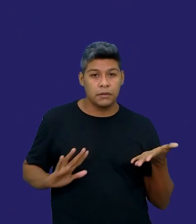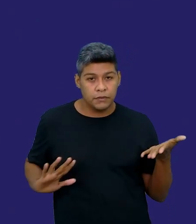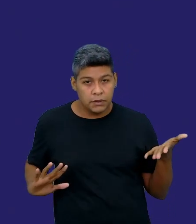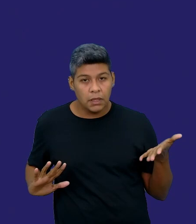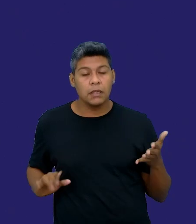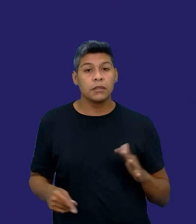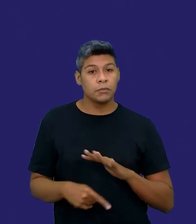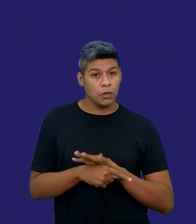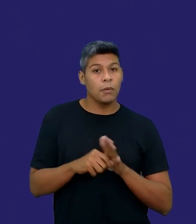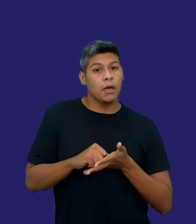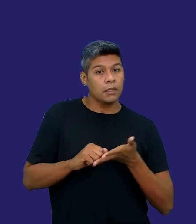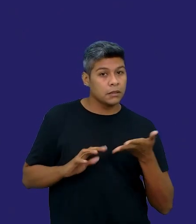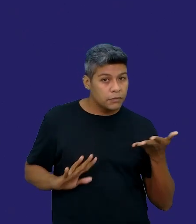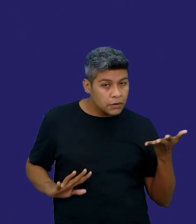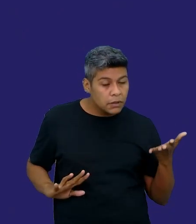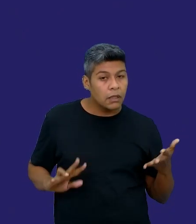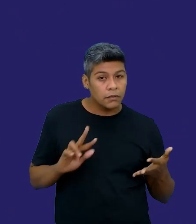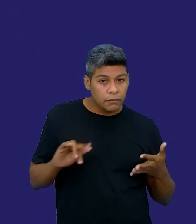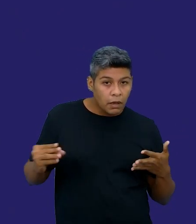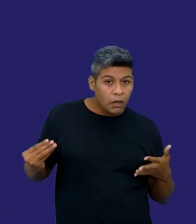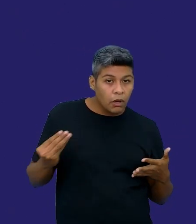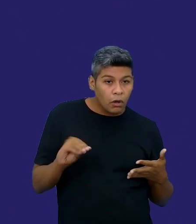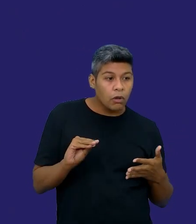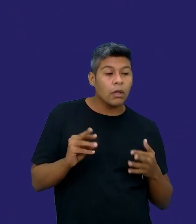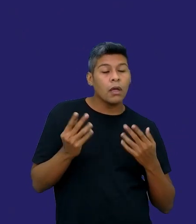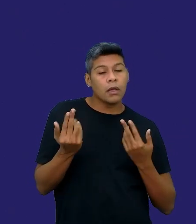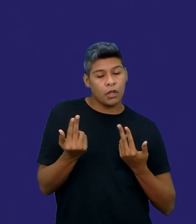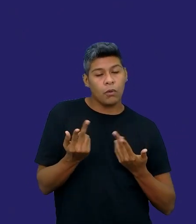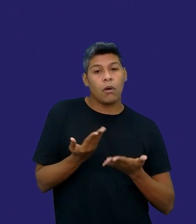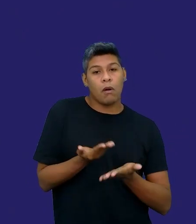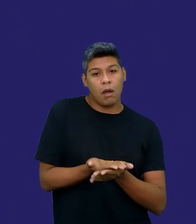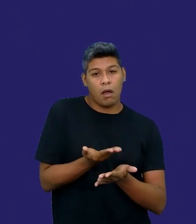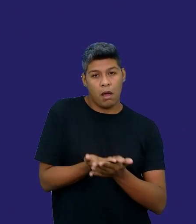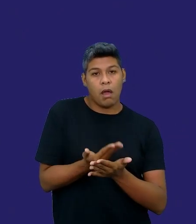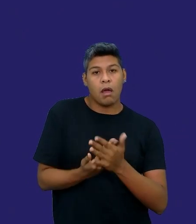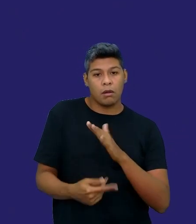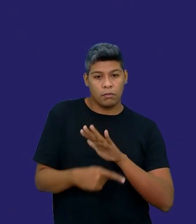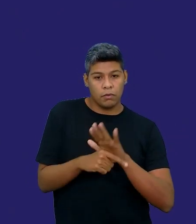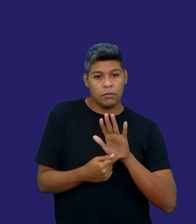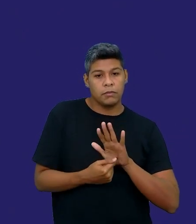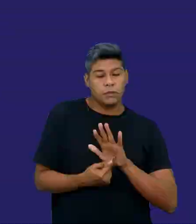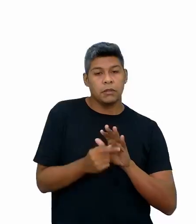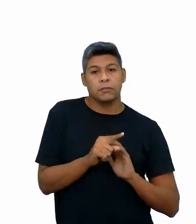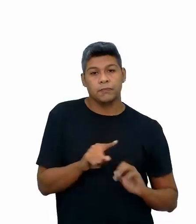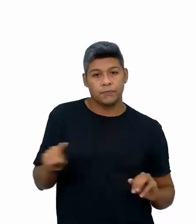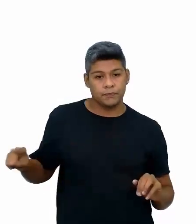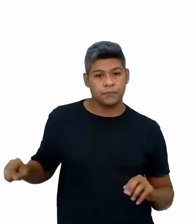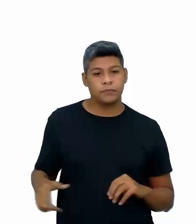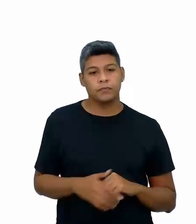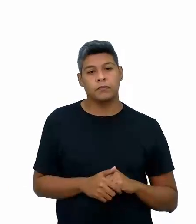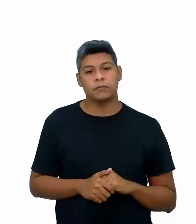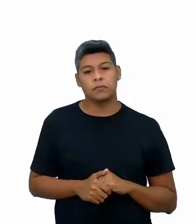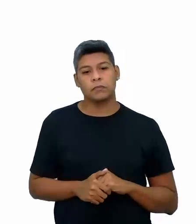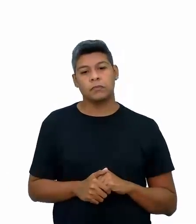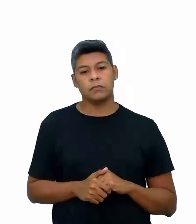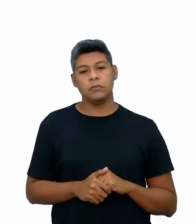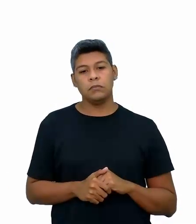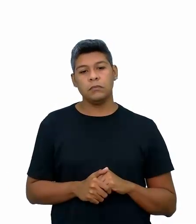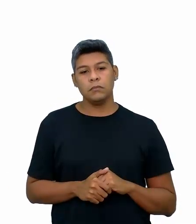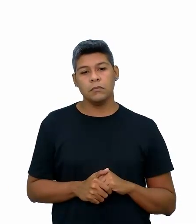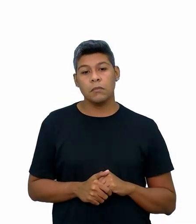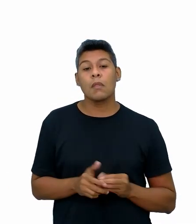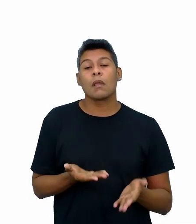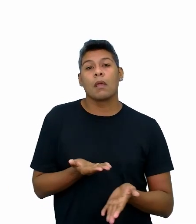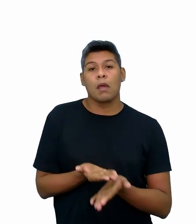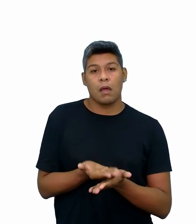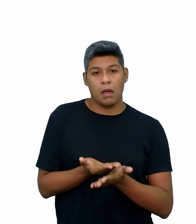nas atividades que a gente vai colocar aqui com as aulas, né, que eu trouxe para apresentar para vocês. Bom, as aulas que nós vamos trabalhar